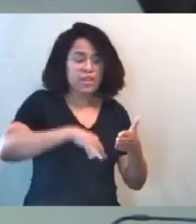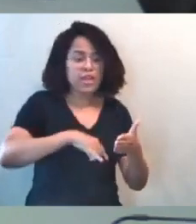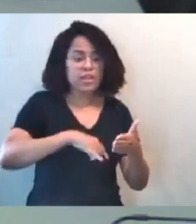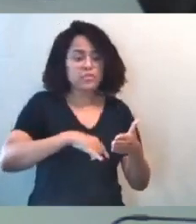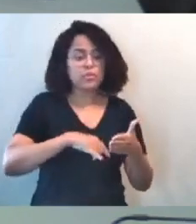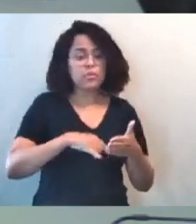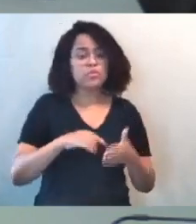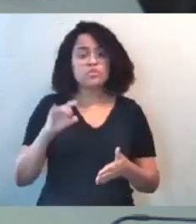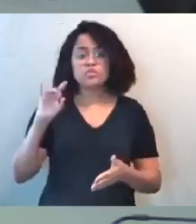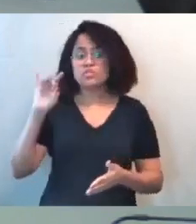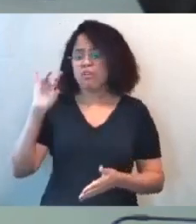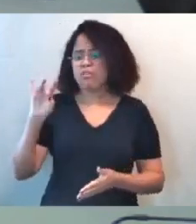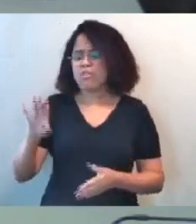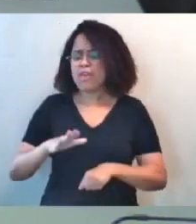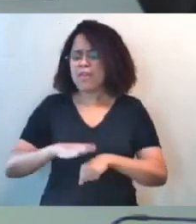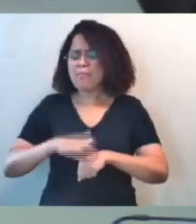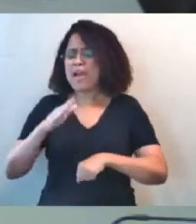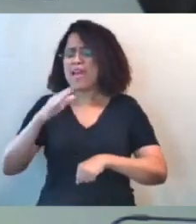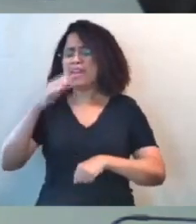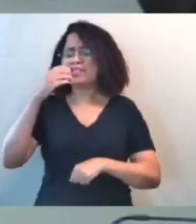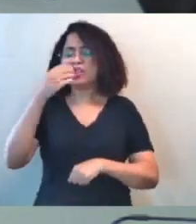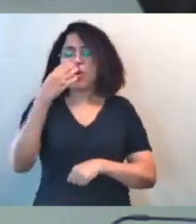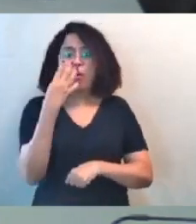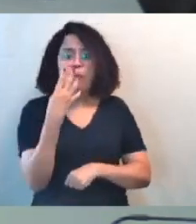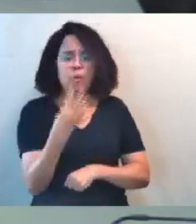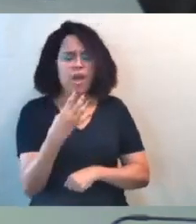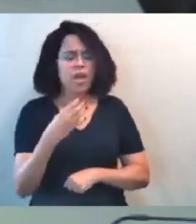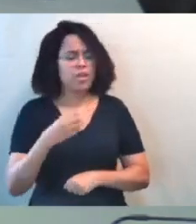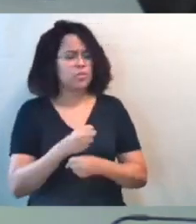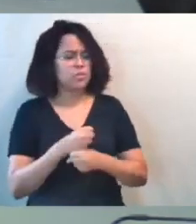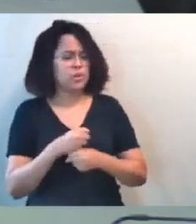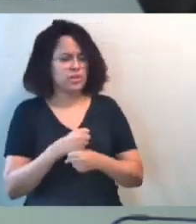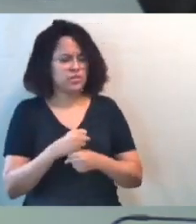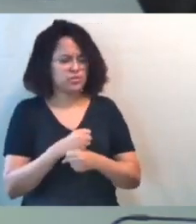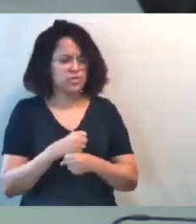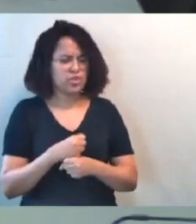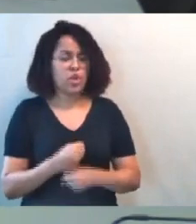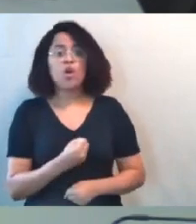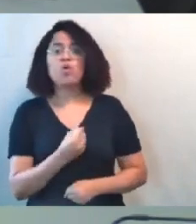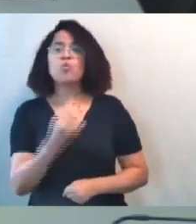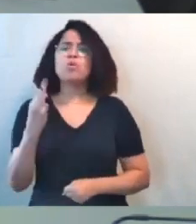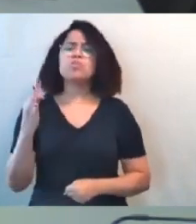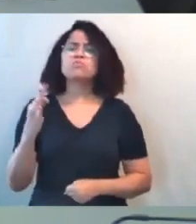ver aqui a fotinho que eu tirei de trás do ônibus. Deixa eu ver quantos ônibus nós estamos doando.